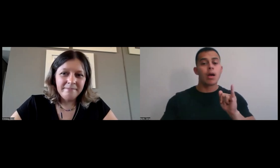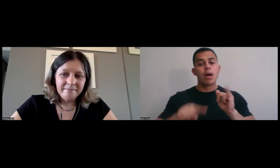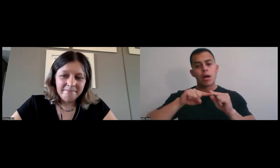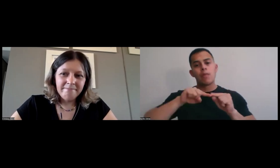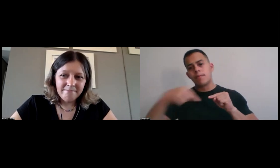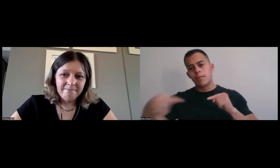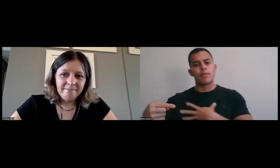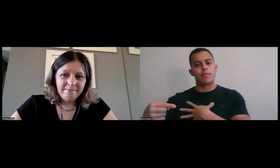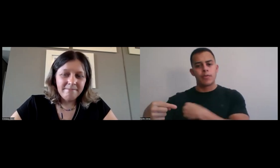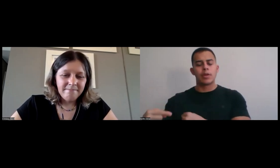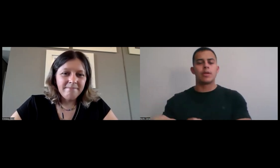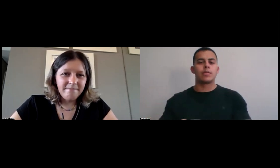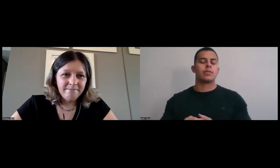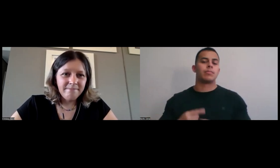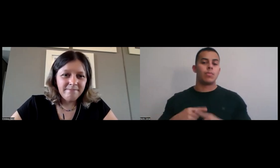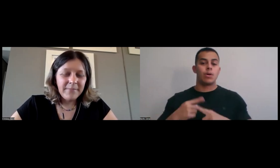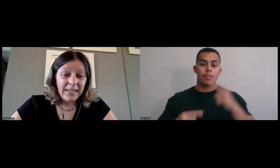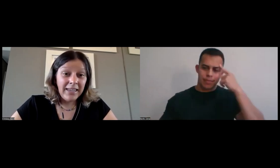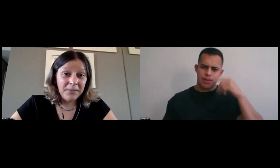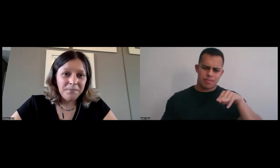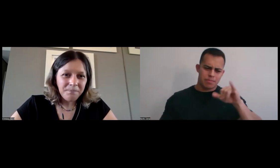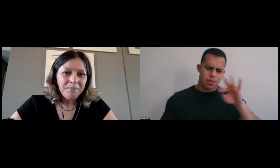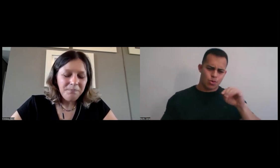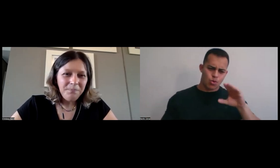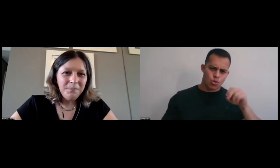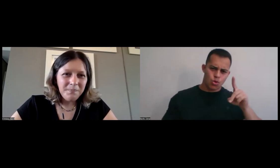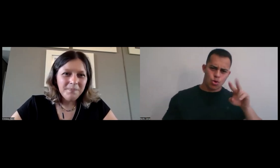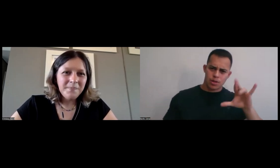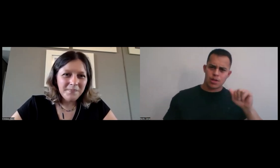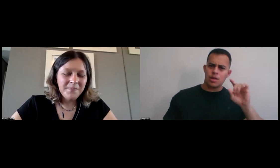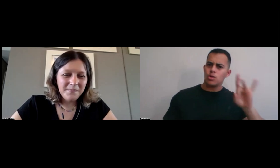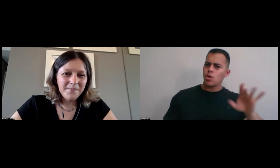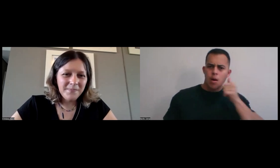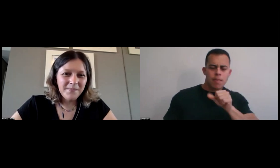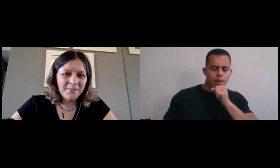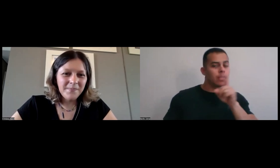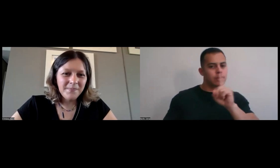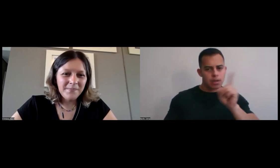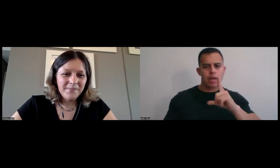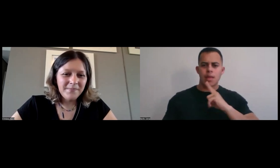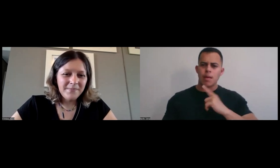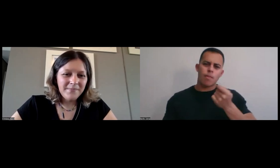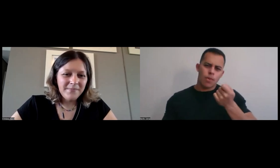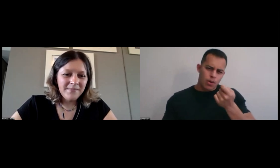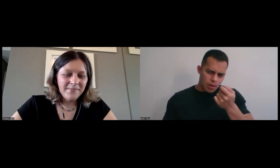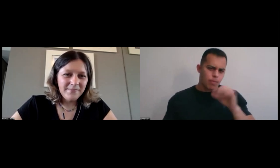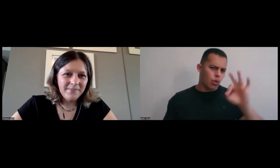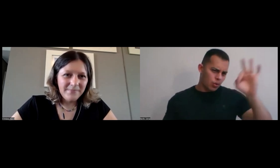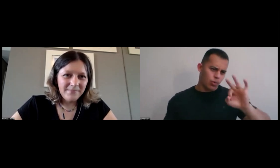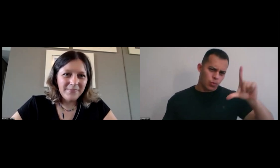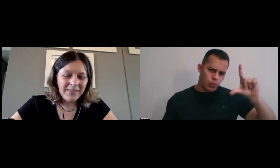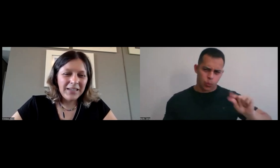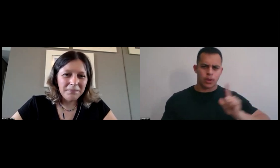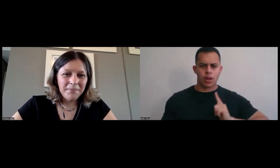filho, porque a gente sempre pensa que a mitocôndria só vem da mãe, enfim. É, A gente sabe que até tem um pouquinho, uma porcentagem mínima,